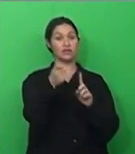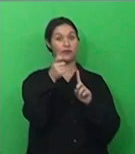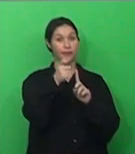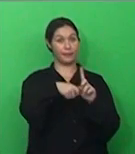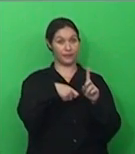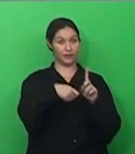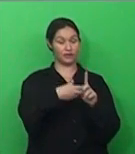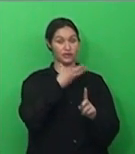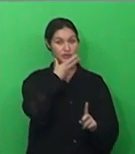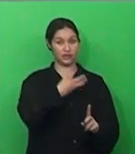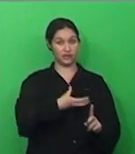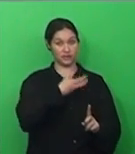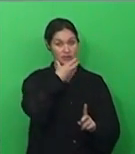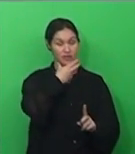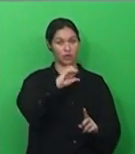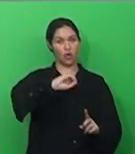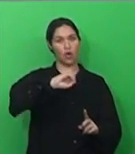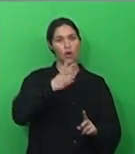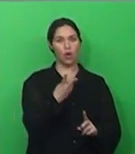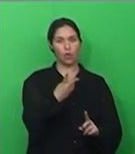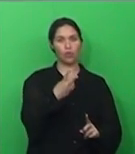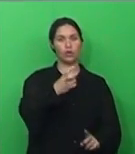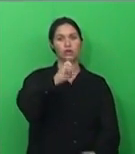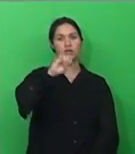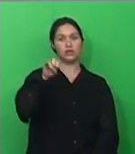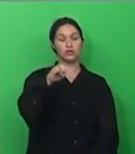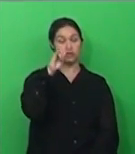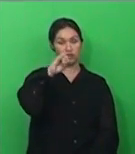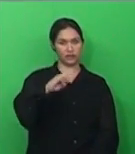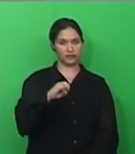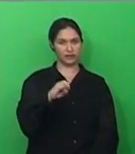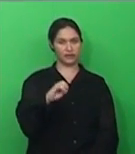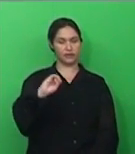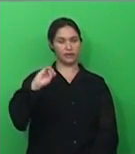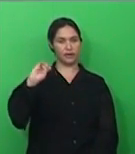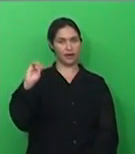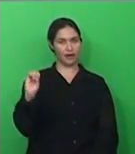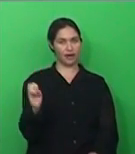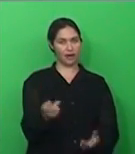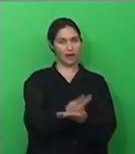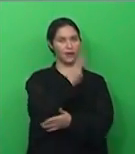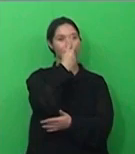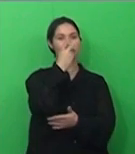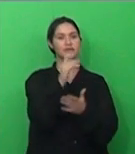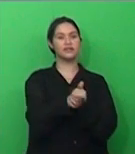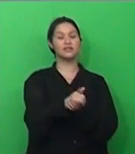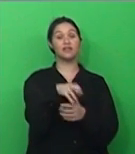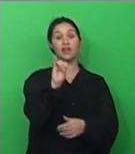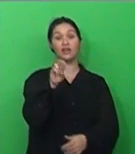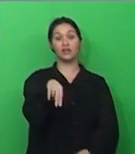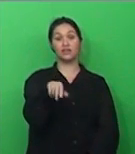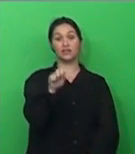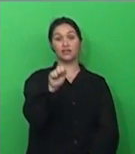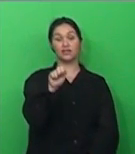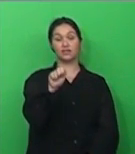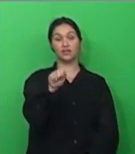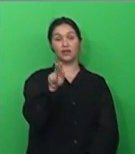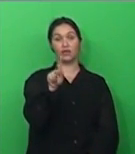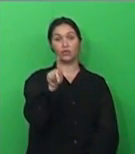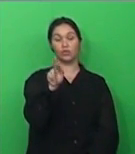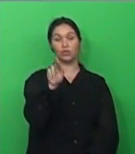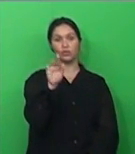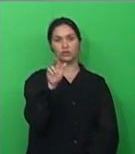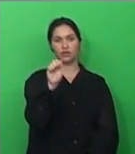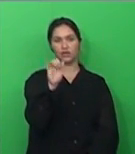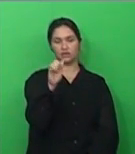ele realize aquilo que realmente deveria ter sido realizado lá atrás, que é a inauguração da UPA da Grande Próspera, que vai servir